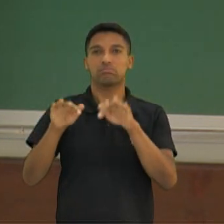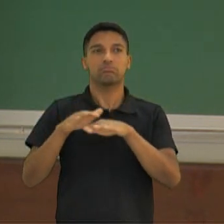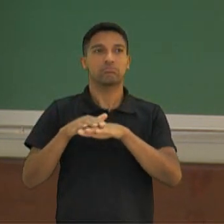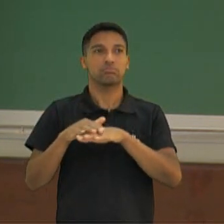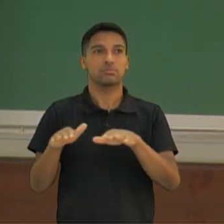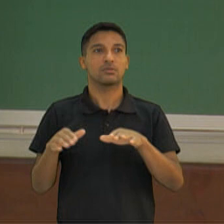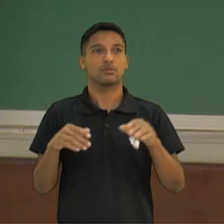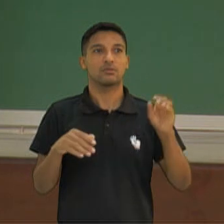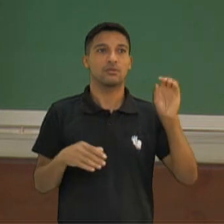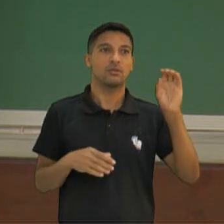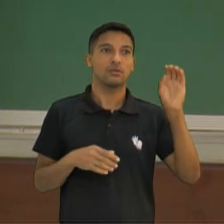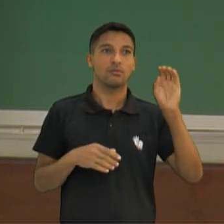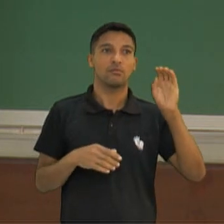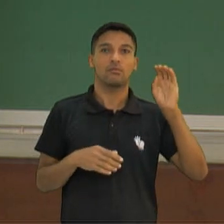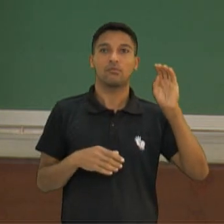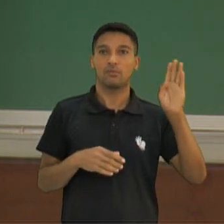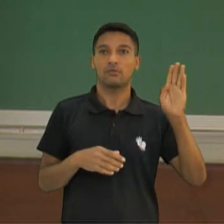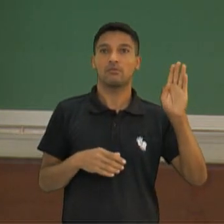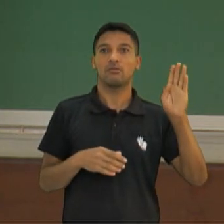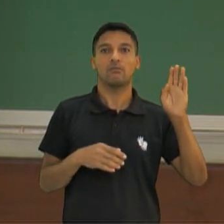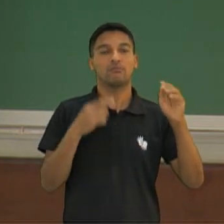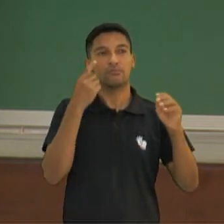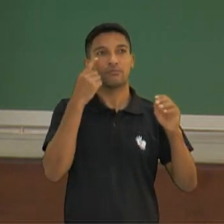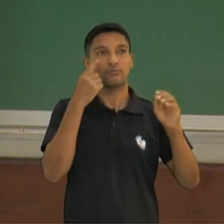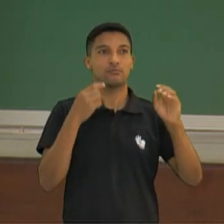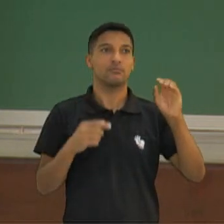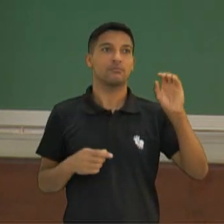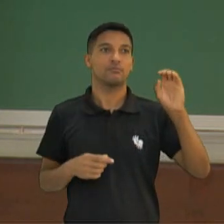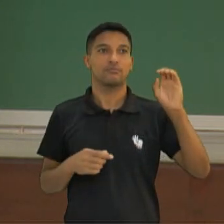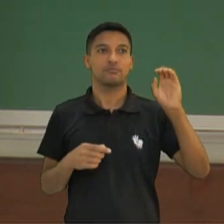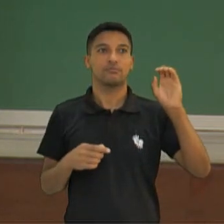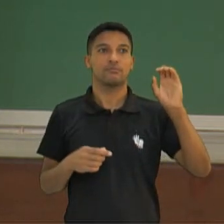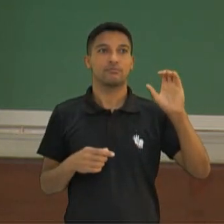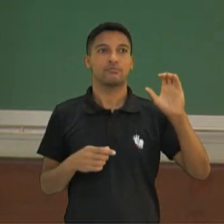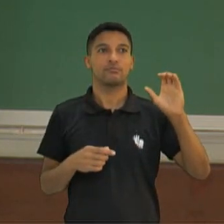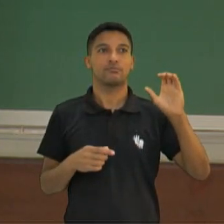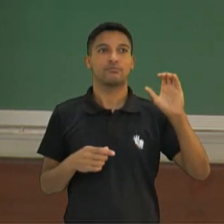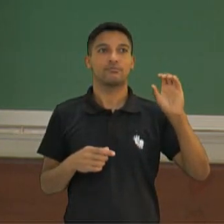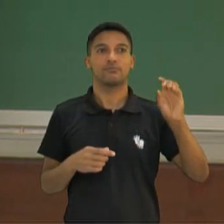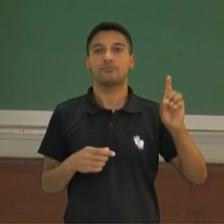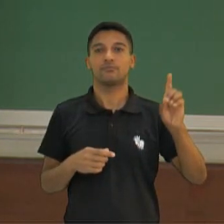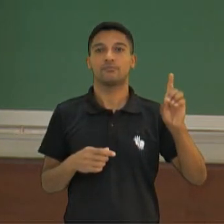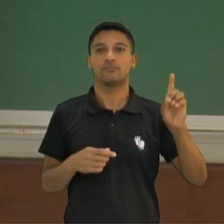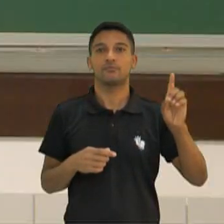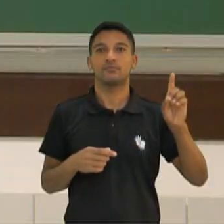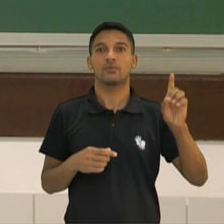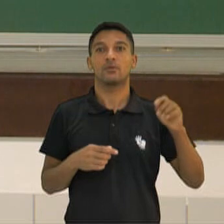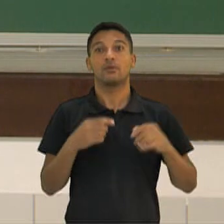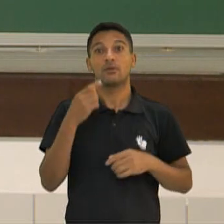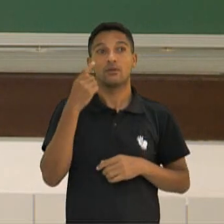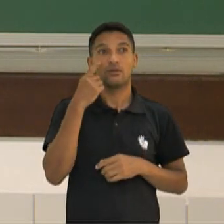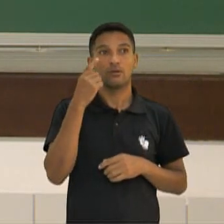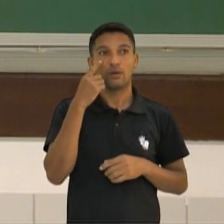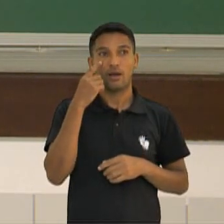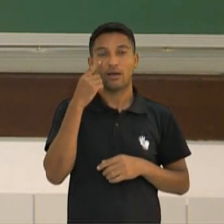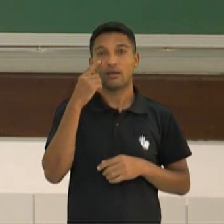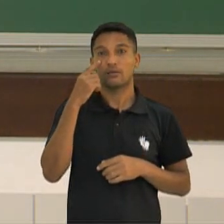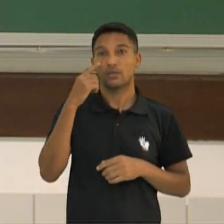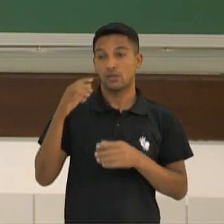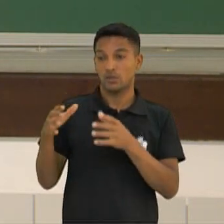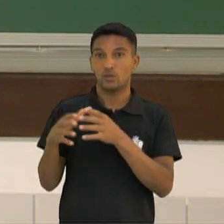crise financeira de 2008, não 2018, tá? Então, a resposta certa foi com o fim do socialismo, quando esses